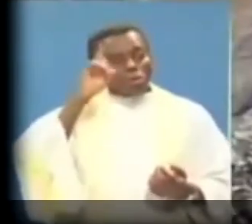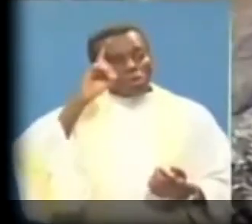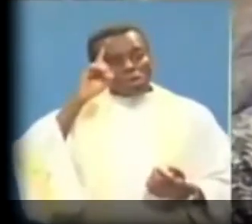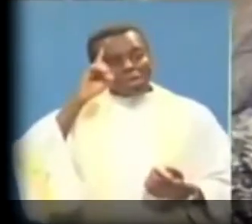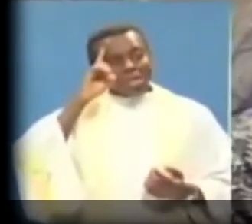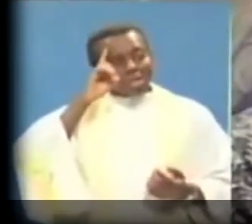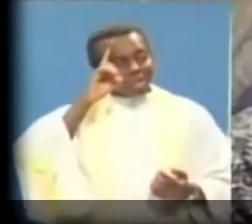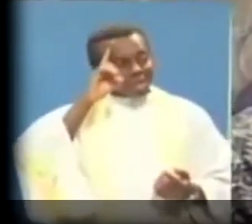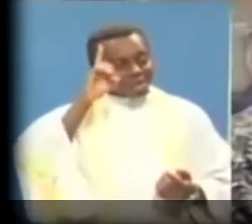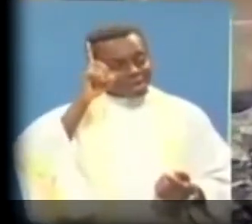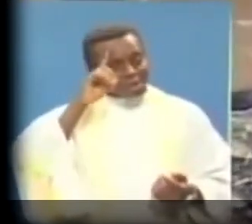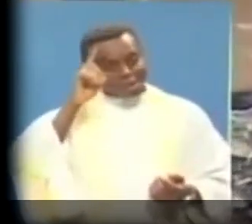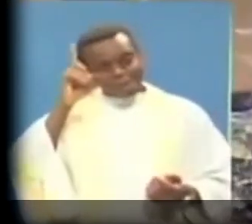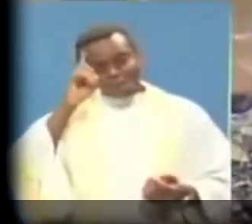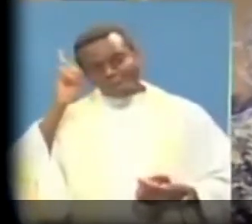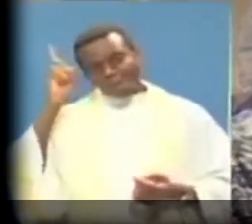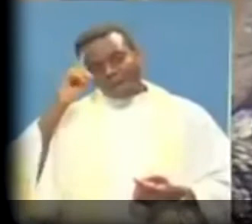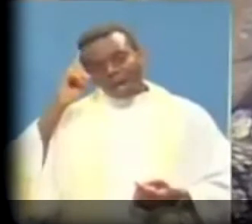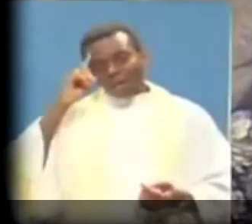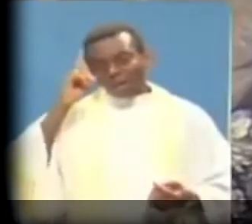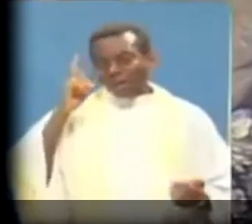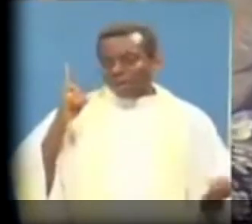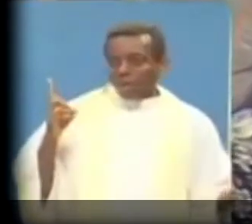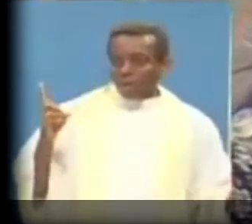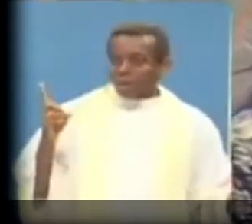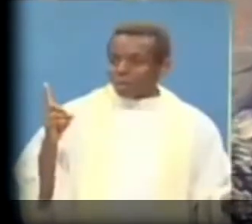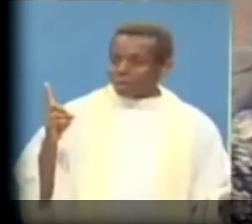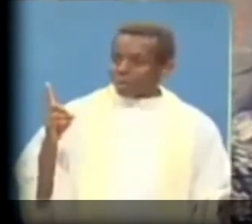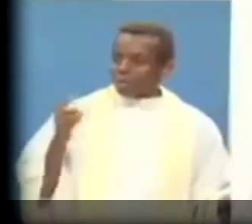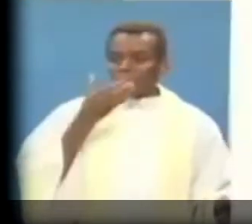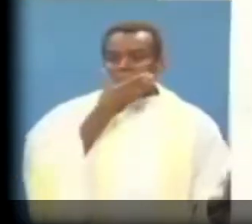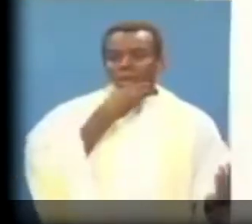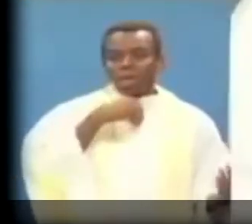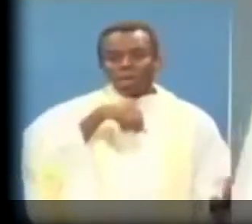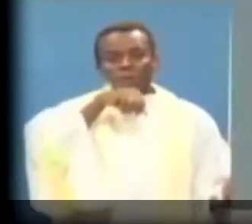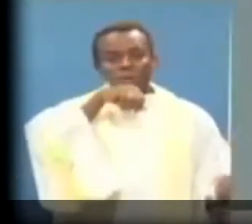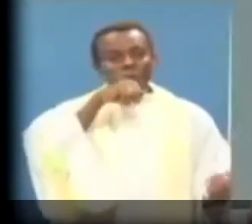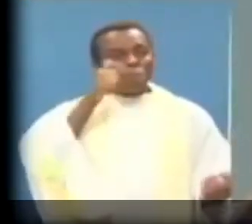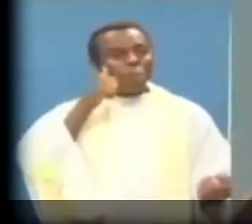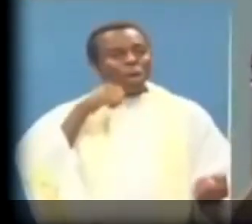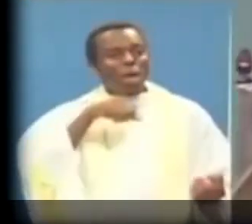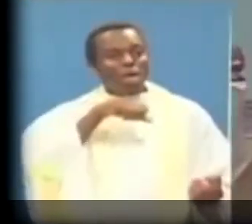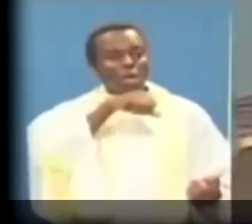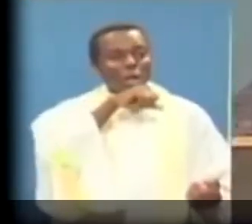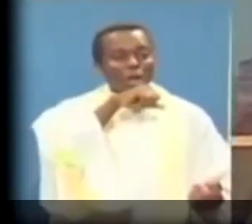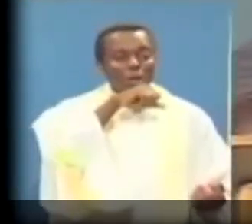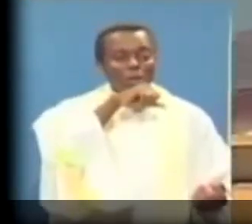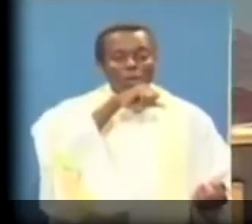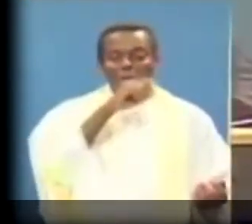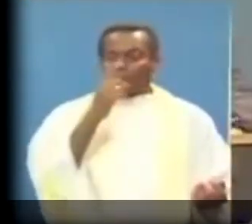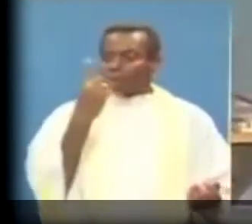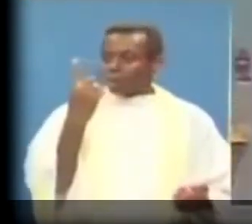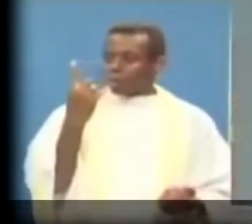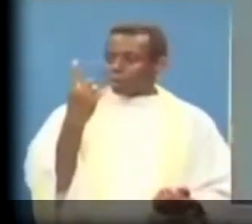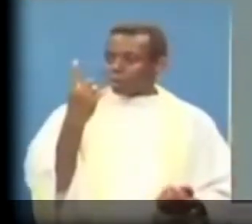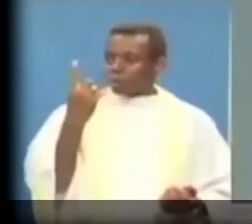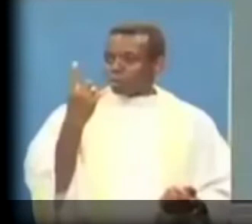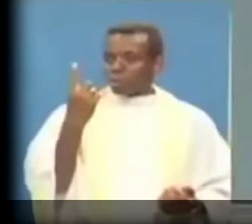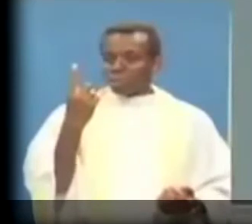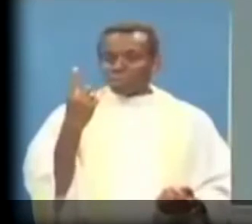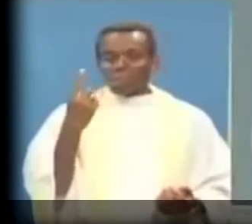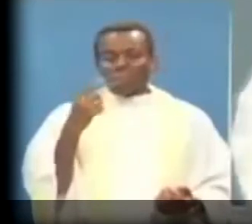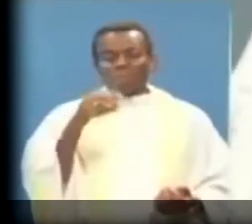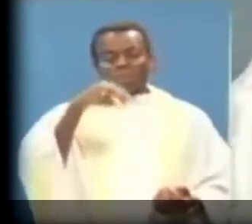fulano viria visitá-lo na comunidade e eu comecei a imaginar como é que